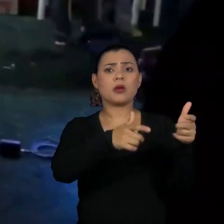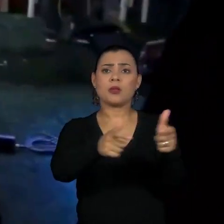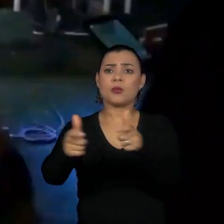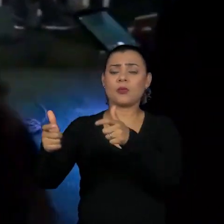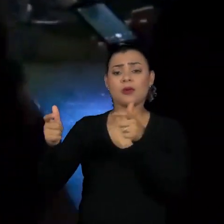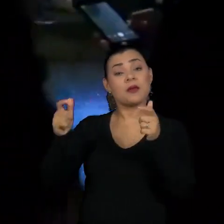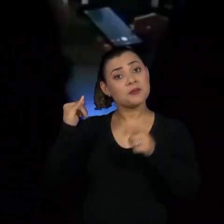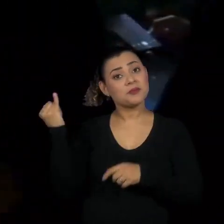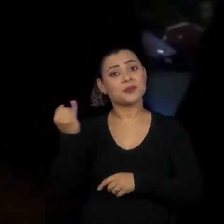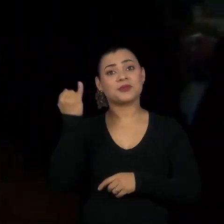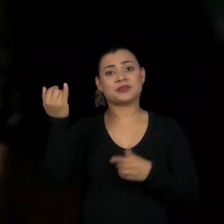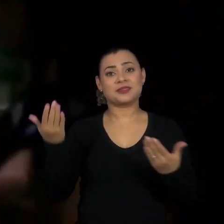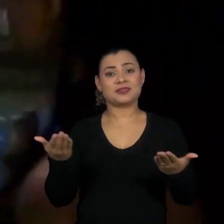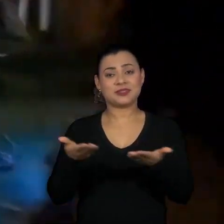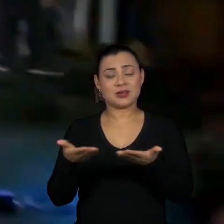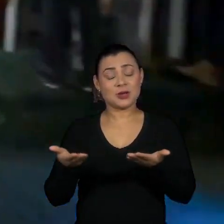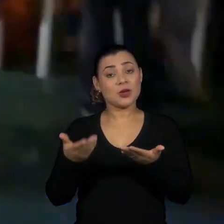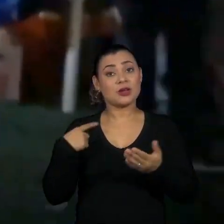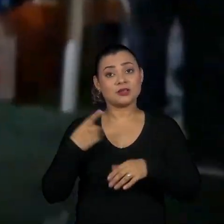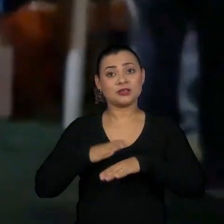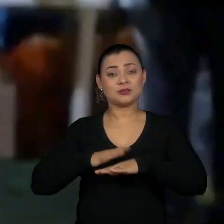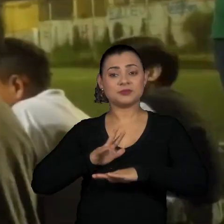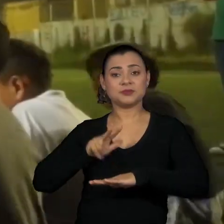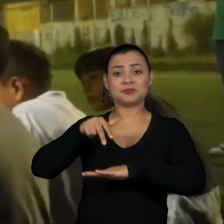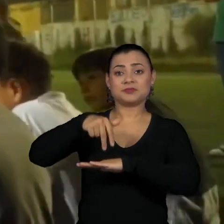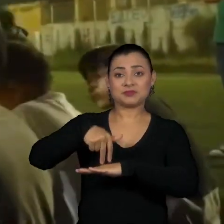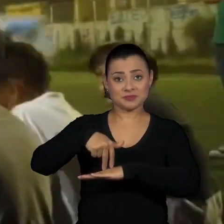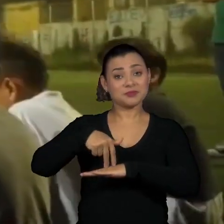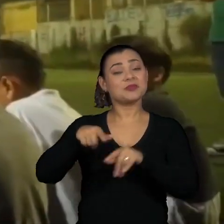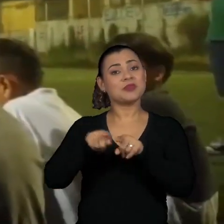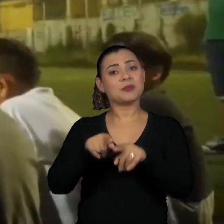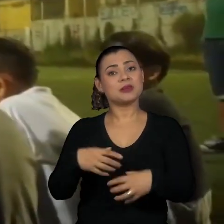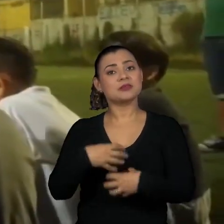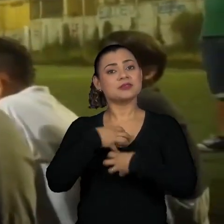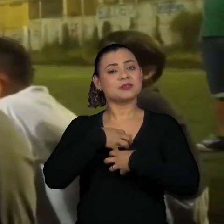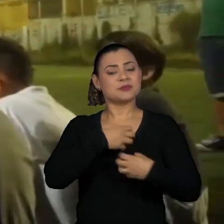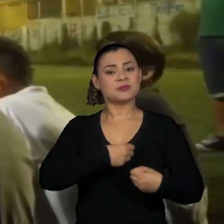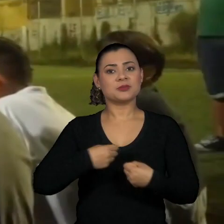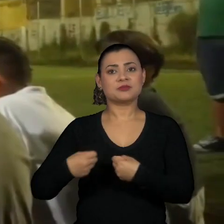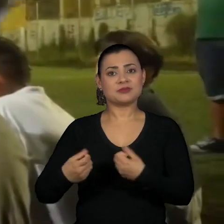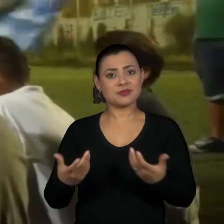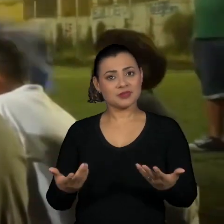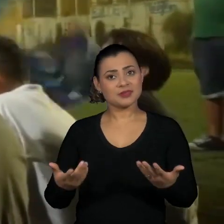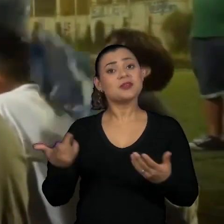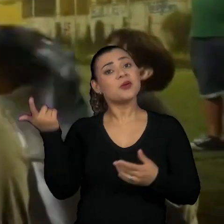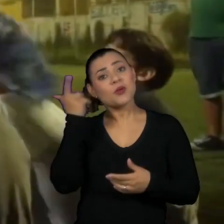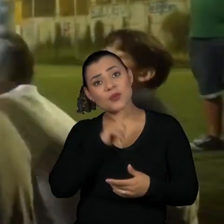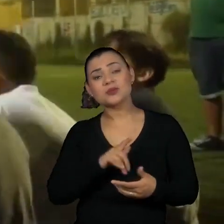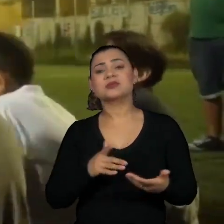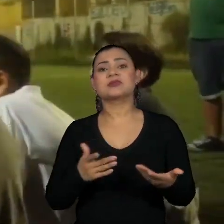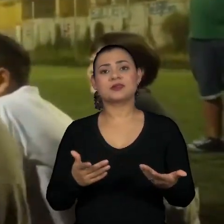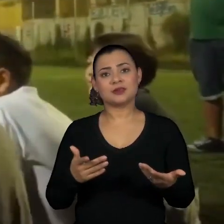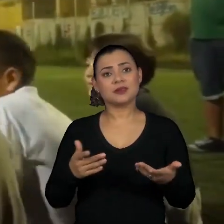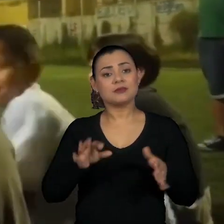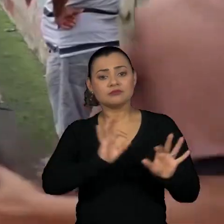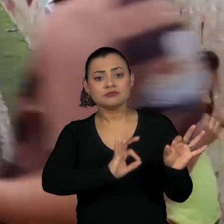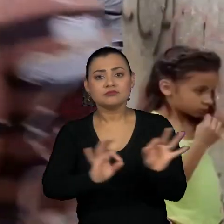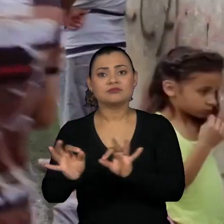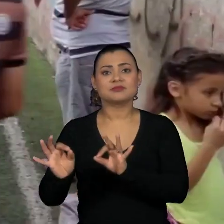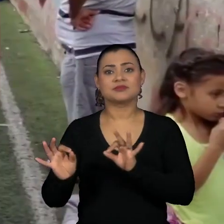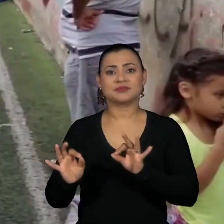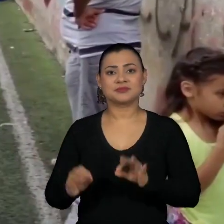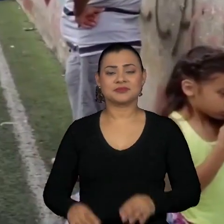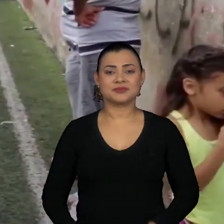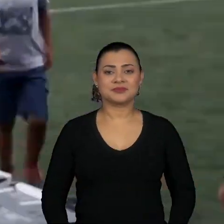essa é a importância, né, mano? De você se ver, você também se sentir potente, né, mano? Você também conseguir fazer essas produções. É